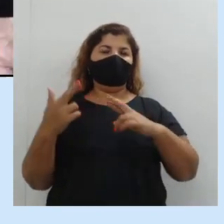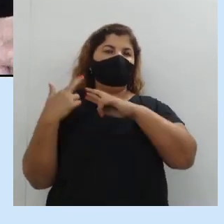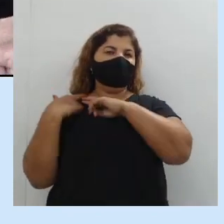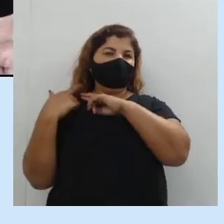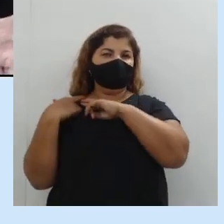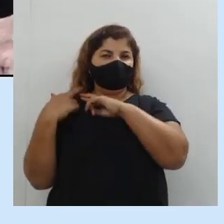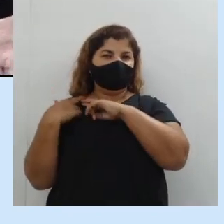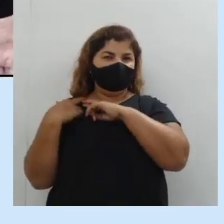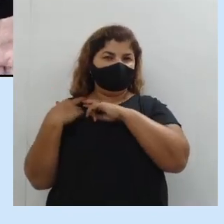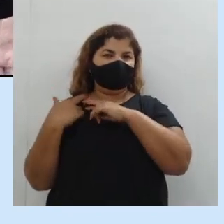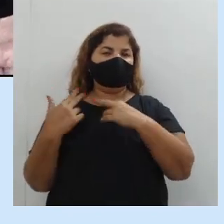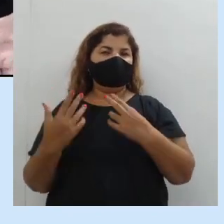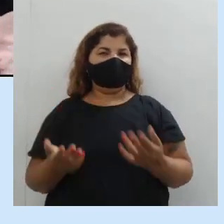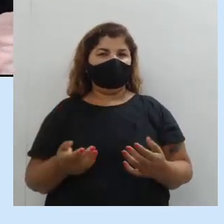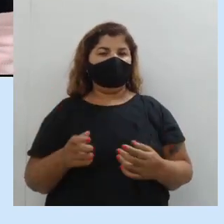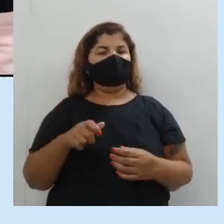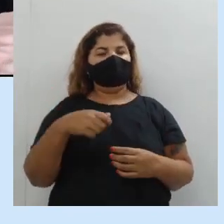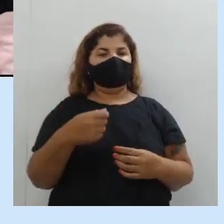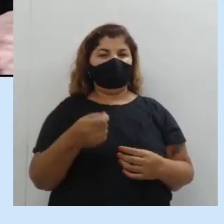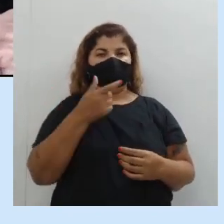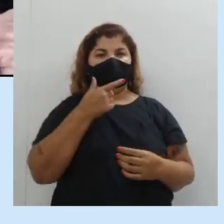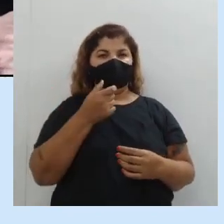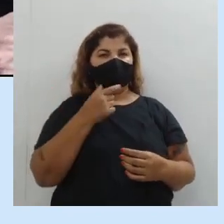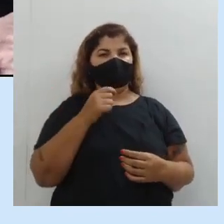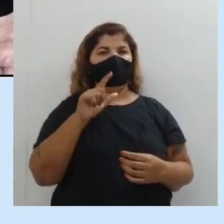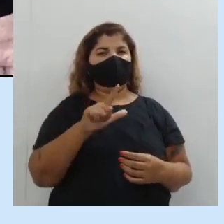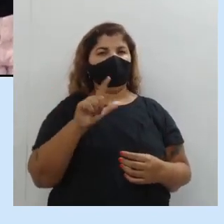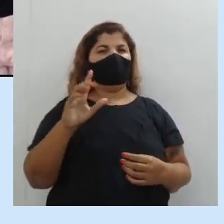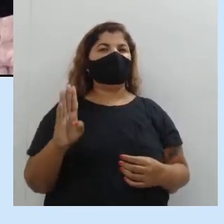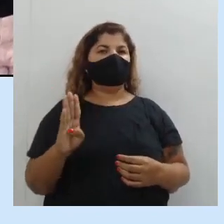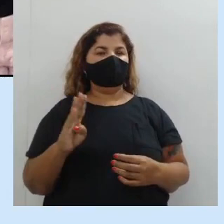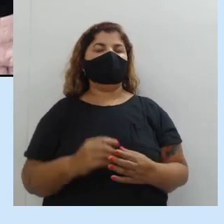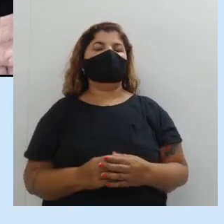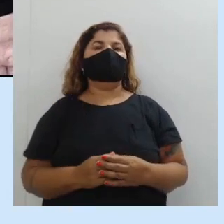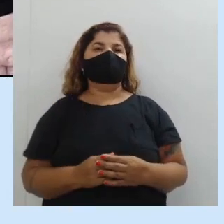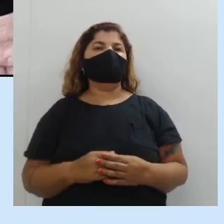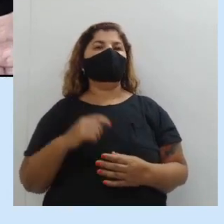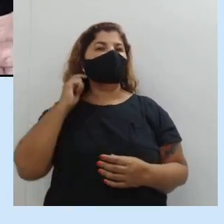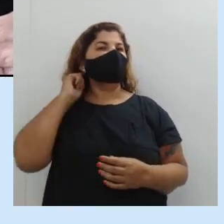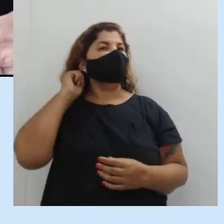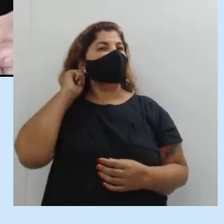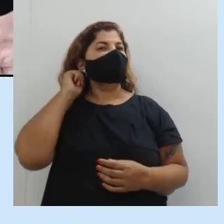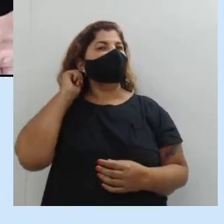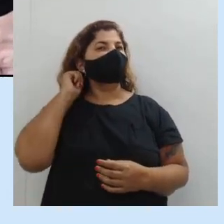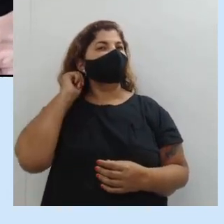Essas frases são de Lima Barreto, foram atribuídas a Lima Barreto, né?